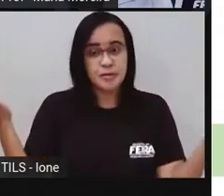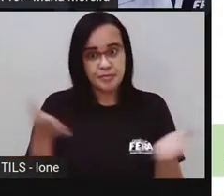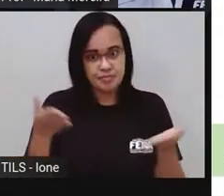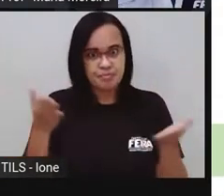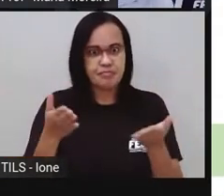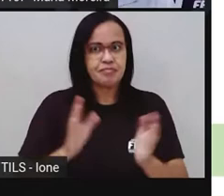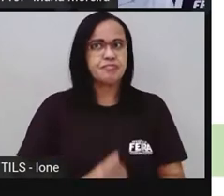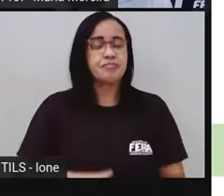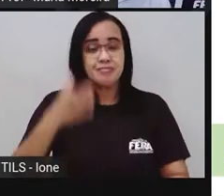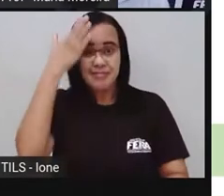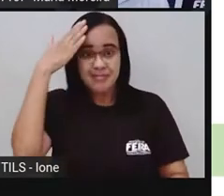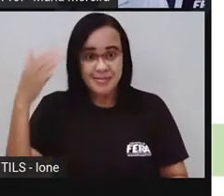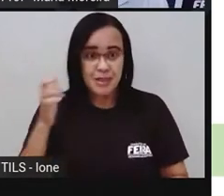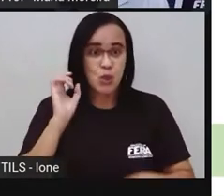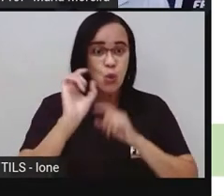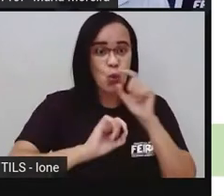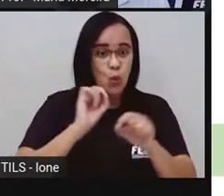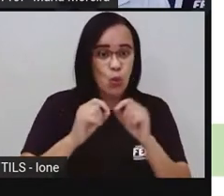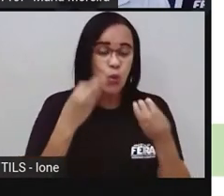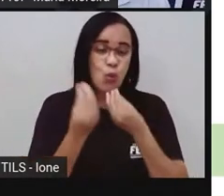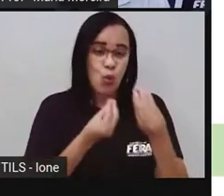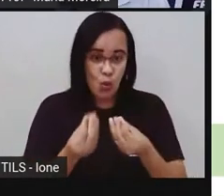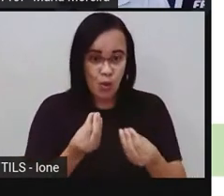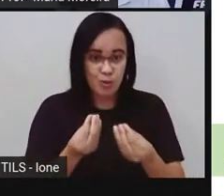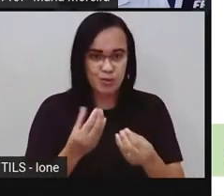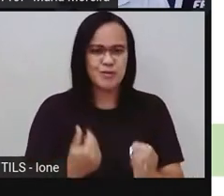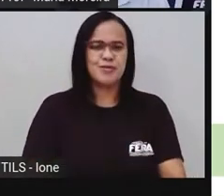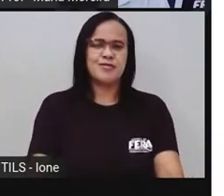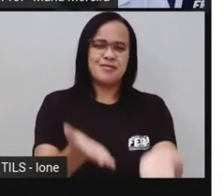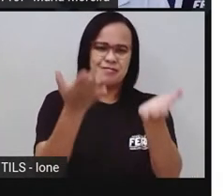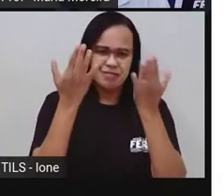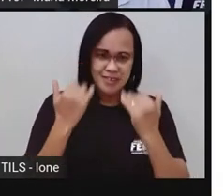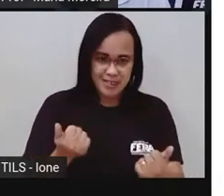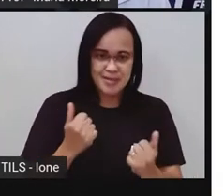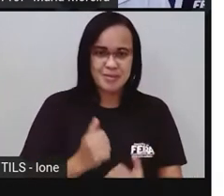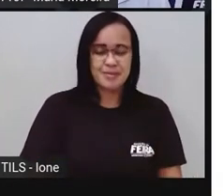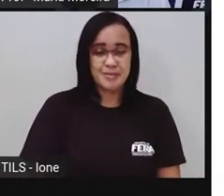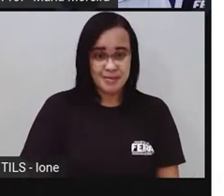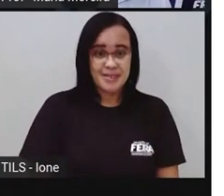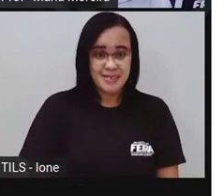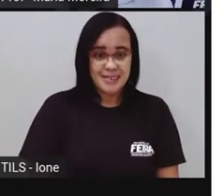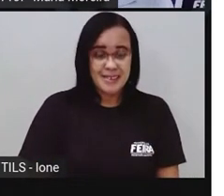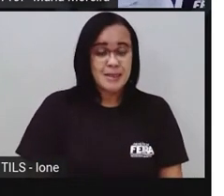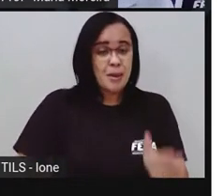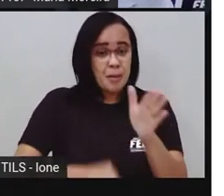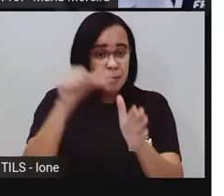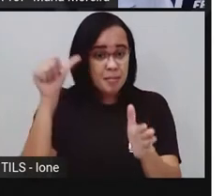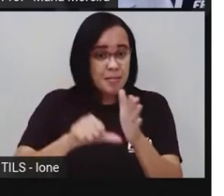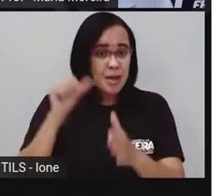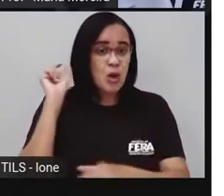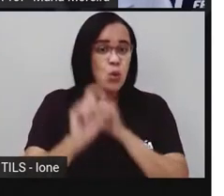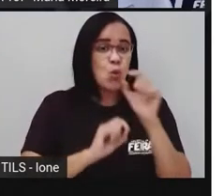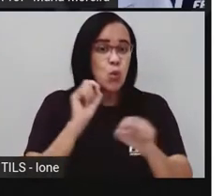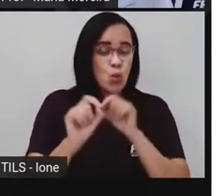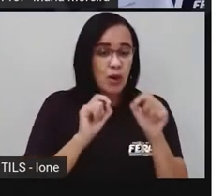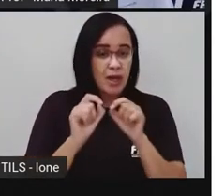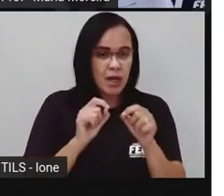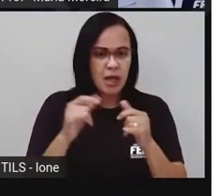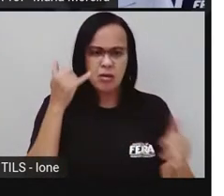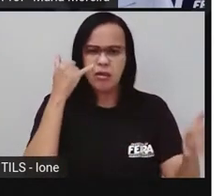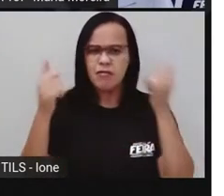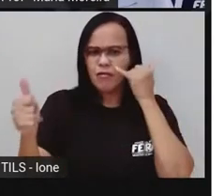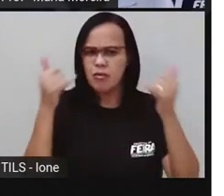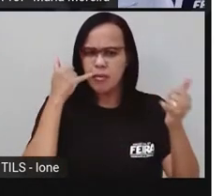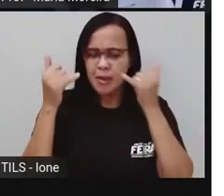aqui agora vamos lá vamos vamos vamos é bom primeiro abra tem uma